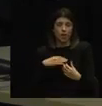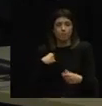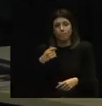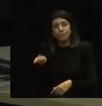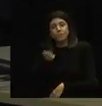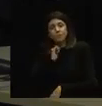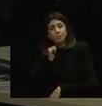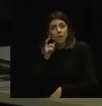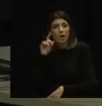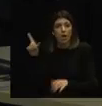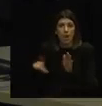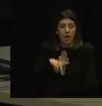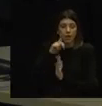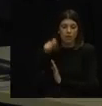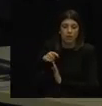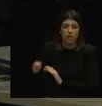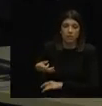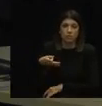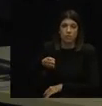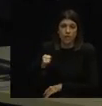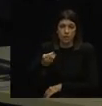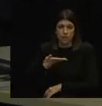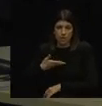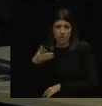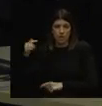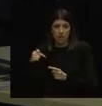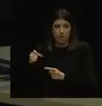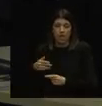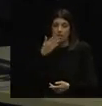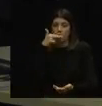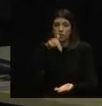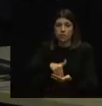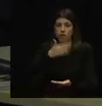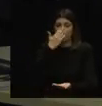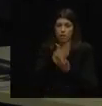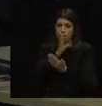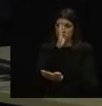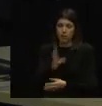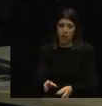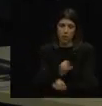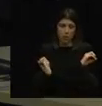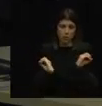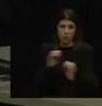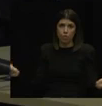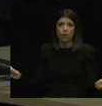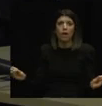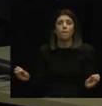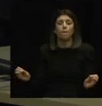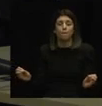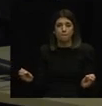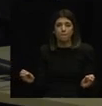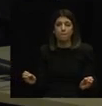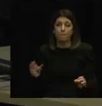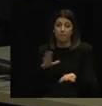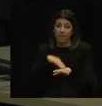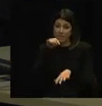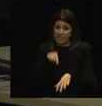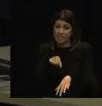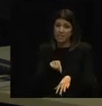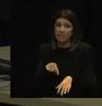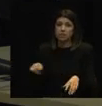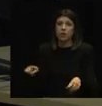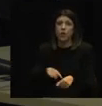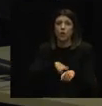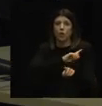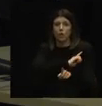Governo PSD-CDS, como nunca assumiu uma posição frontal que visasse a sua revogação. Faça isto, com estas